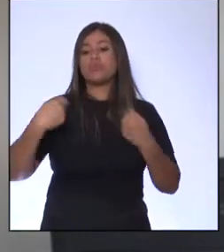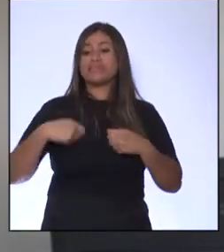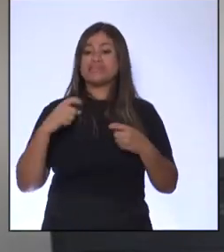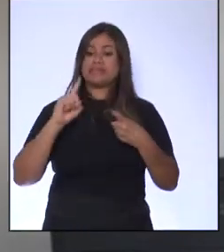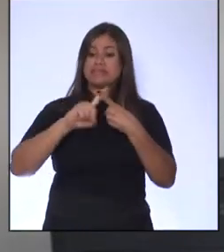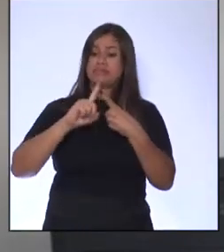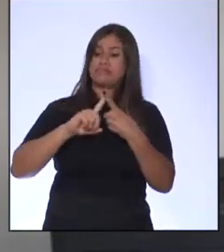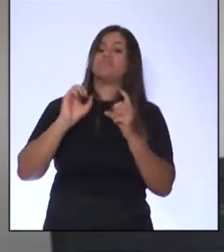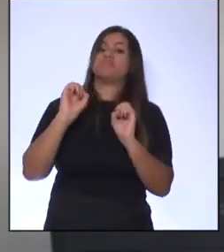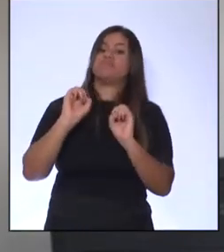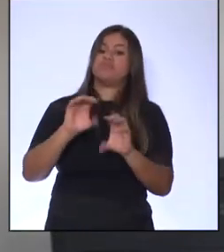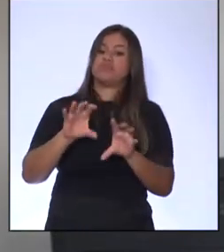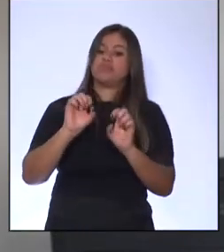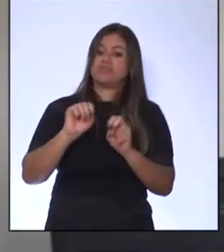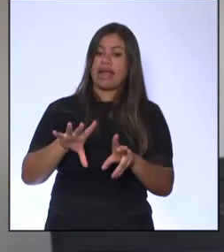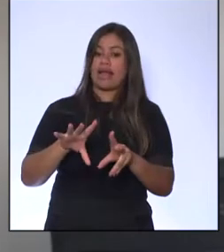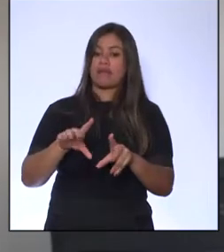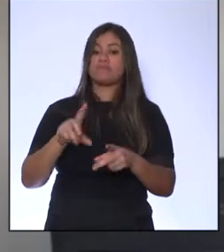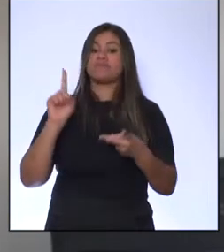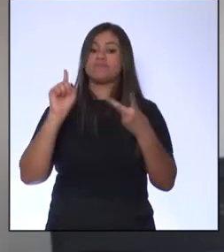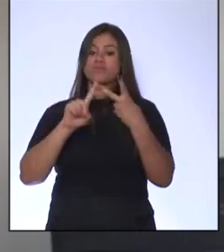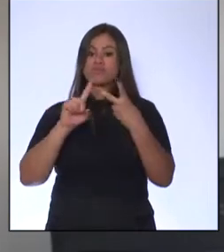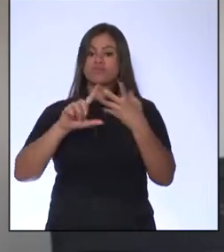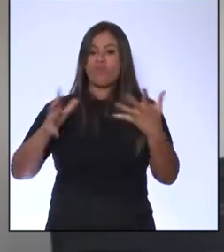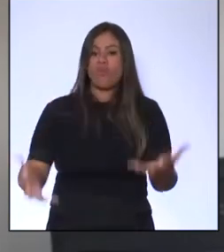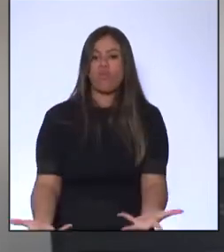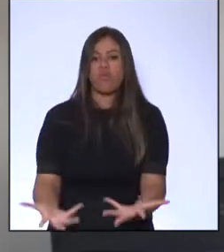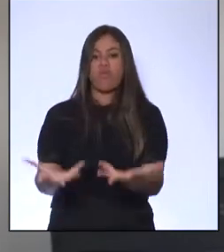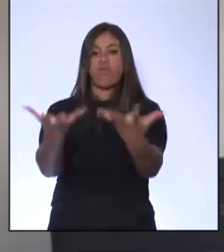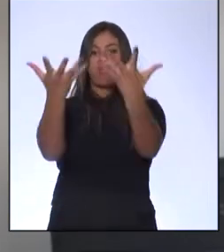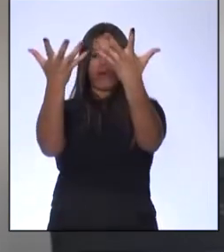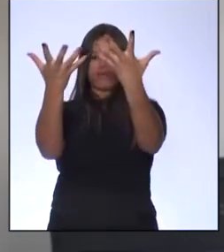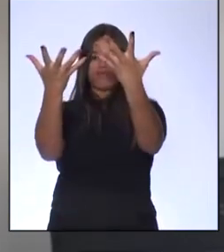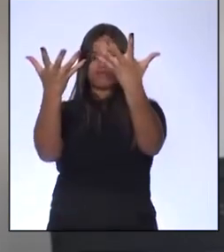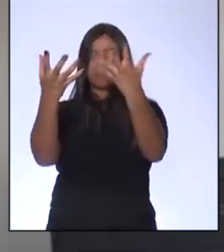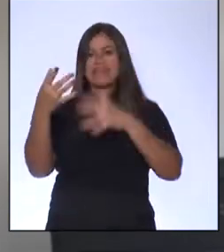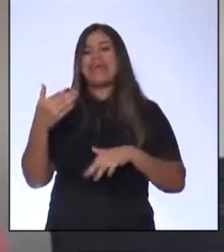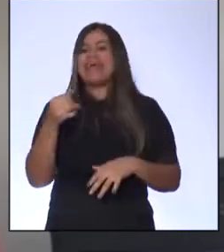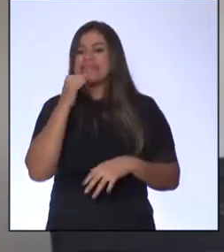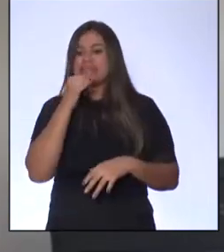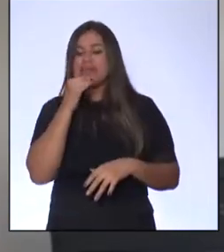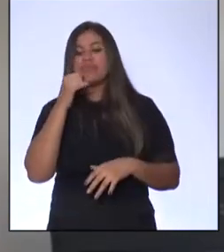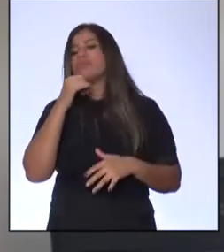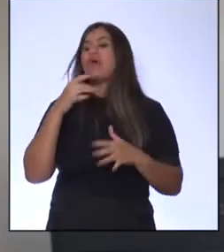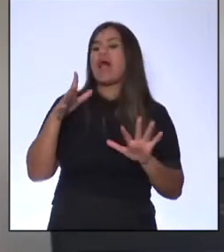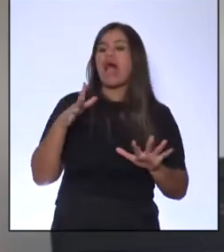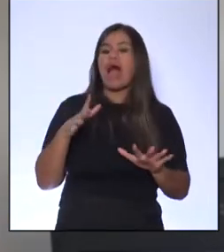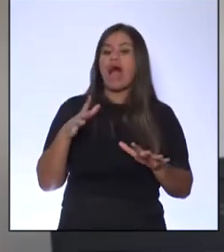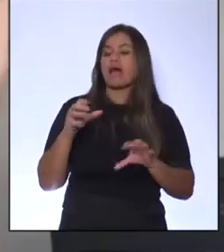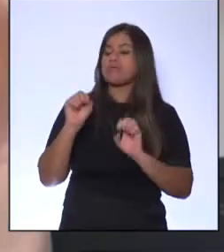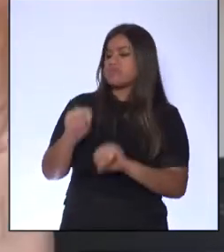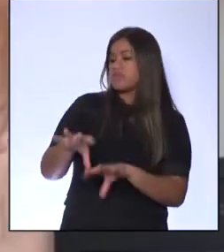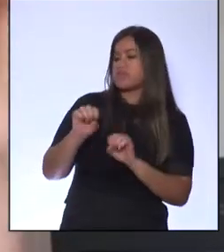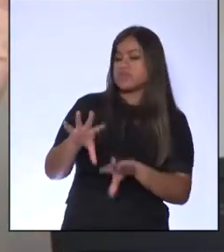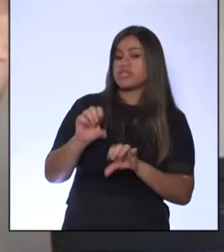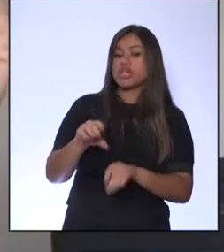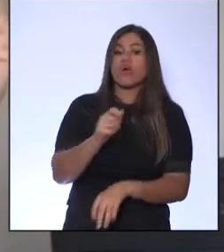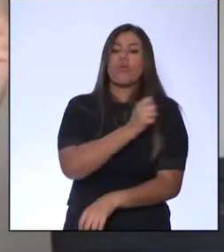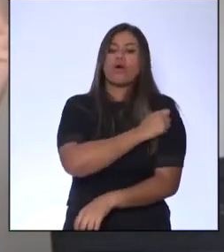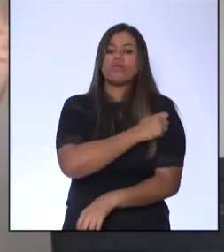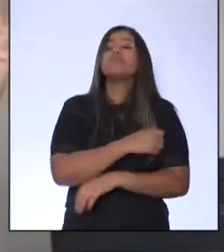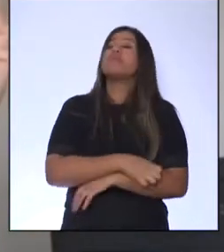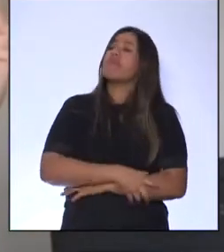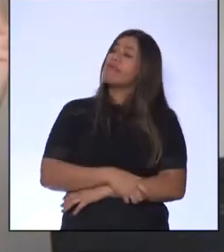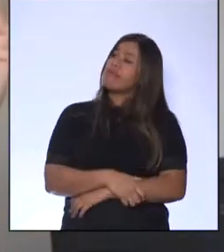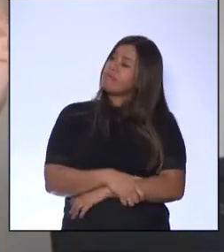que você inspira o aluno? Como é que você faz o aluno ter aquela gana de aprender? A gente sabe que o professor não aprende pelo